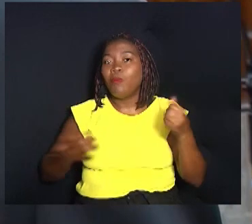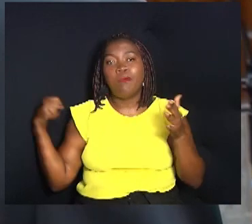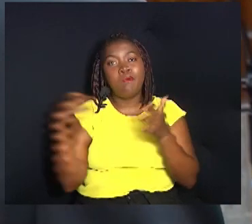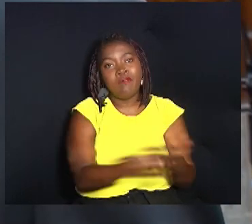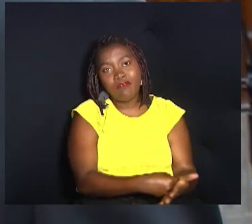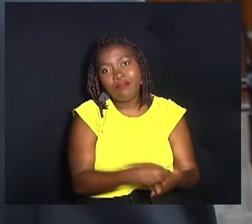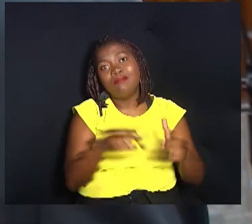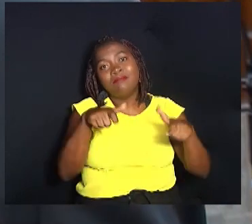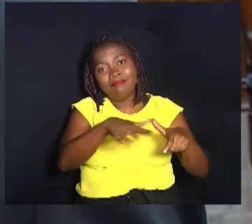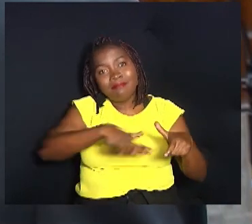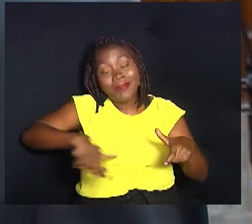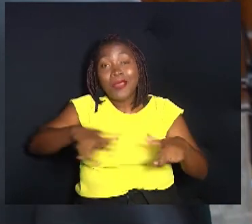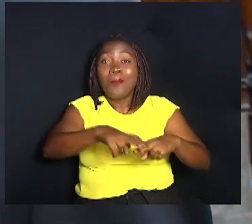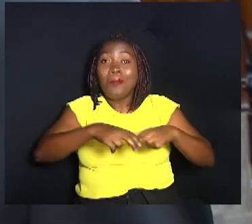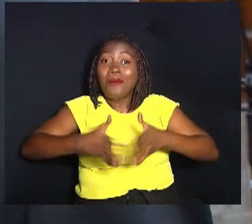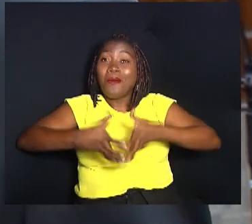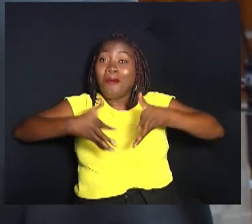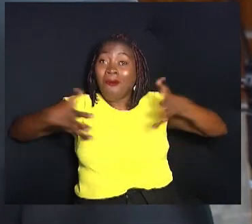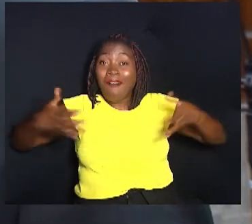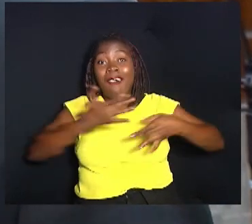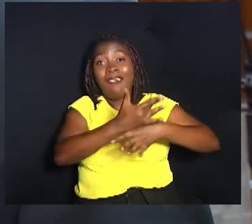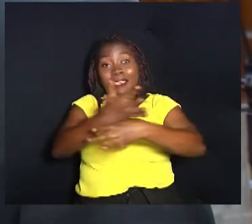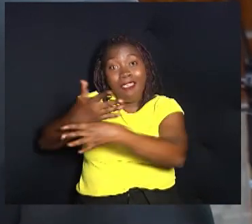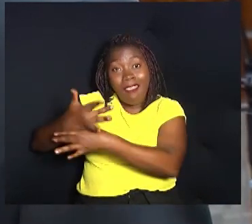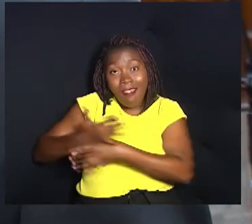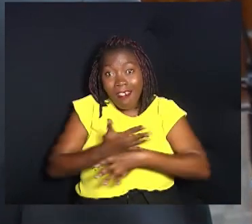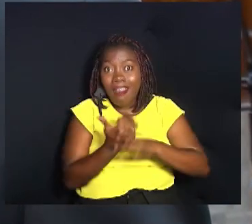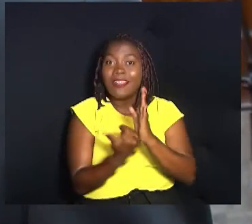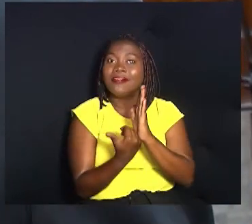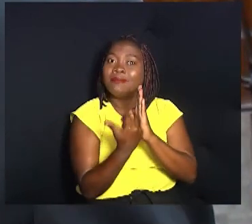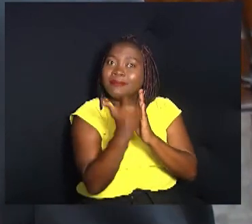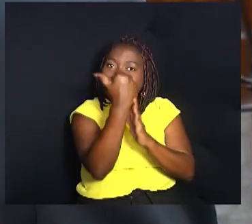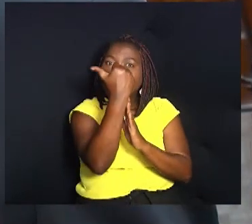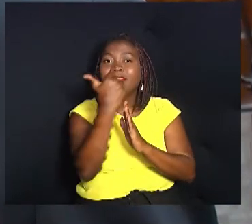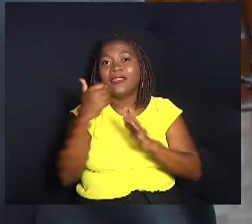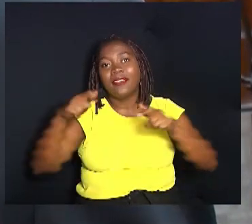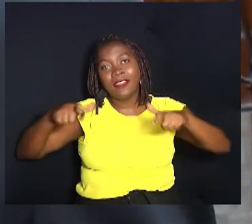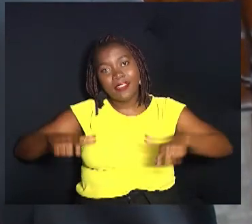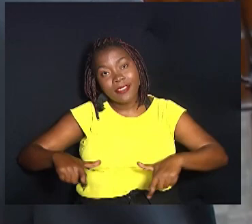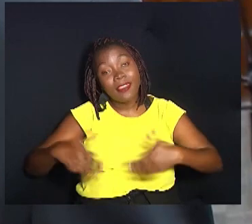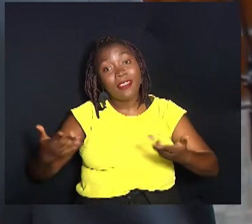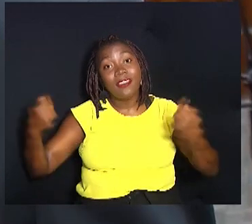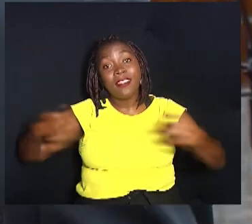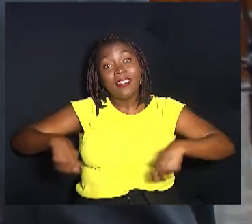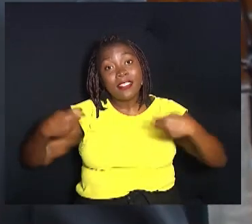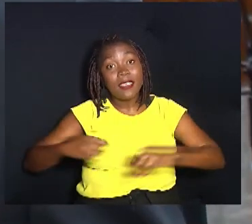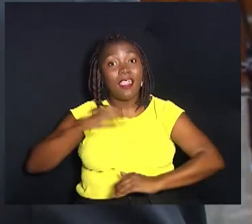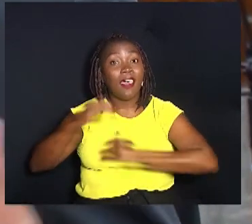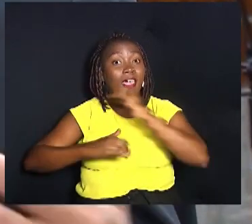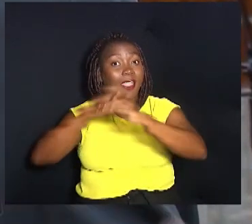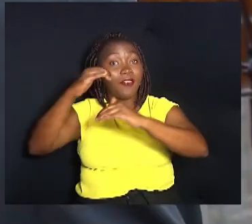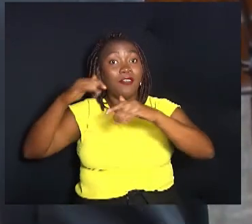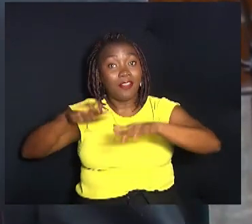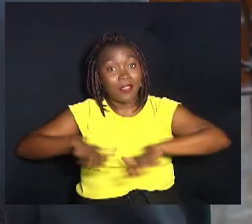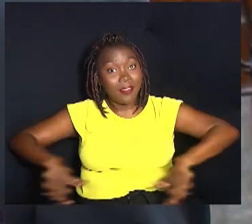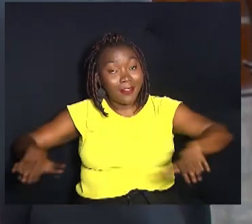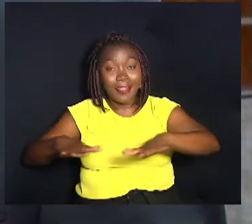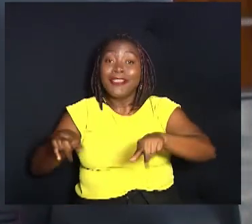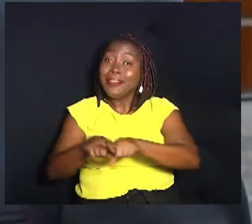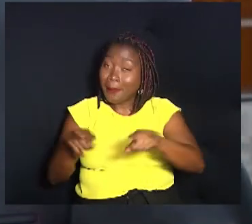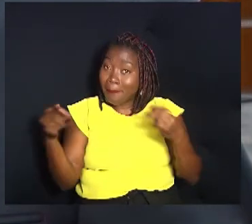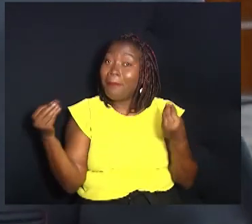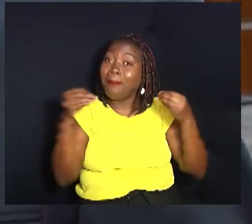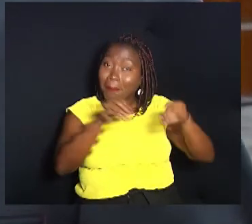por conta da expansão urbana e o adensamento da região. E isso necessita agora, com a evolução da região, também que sejam instalados